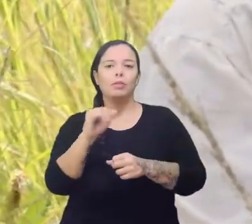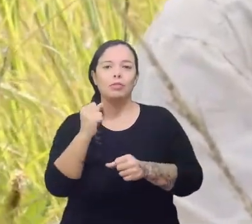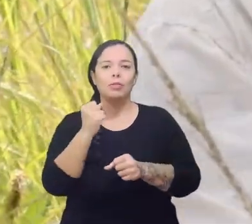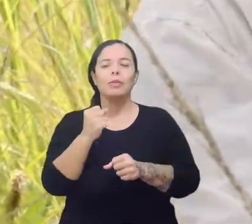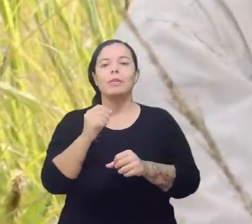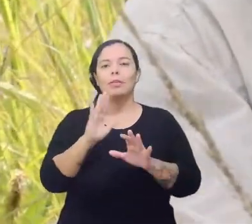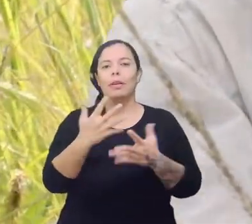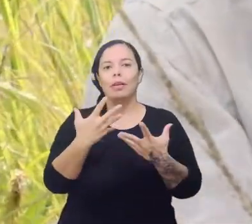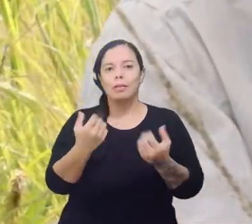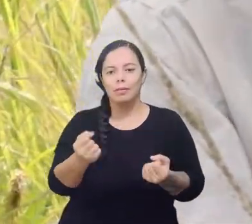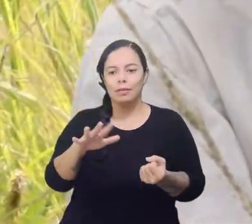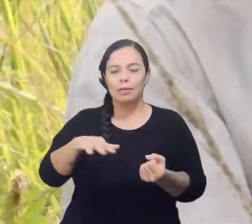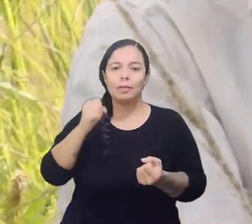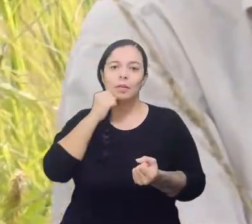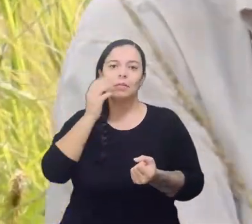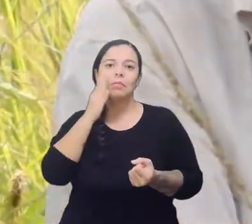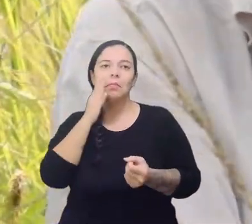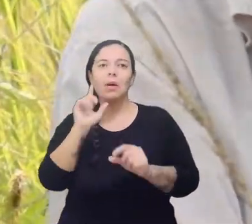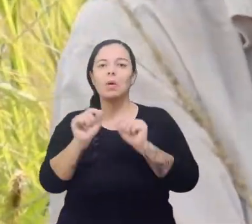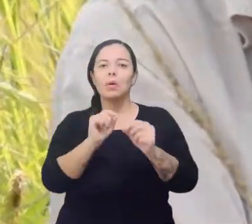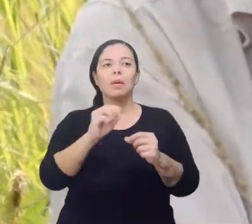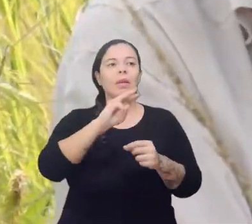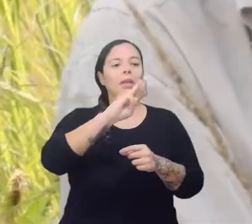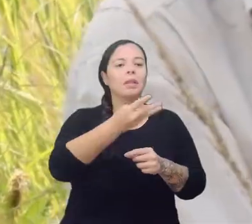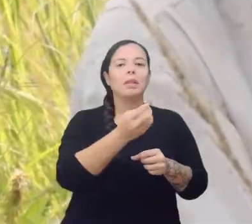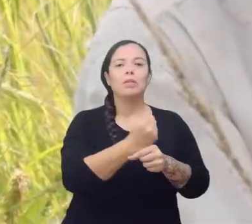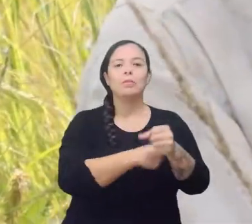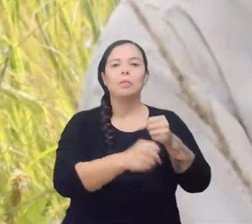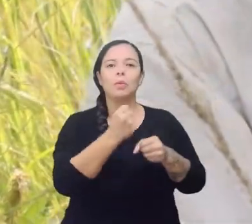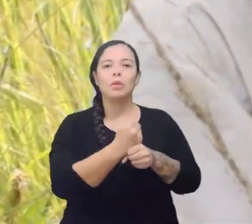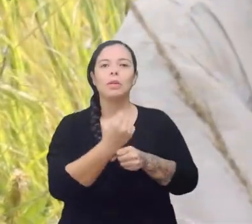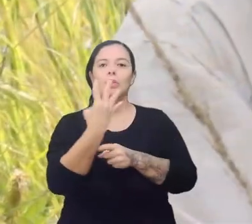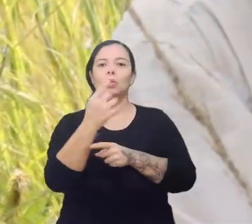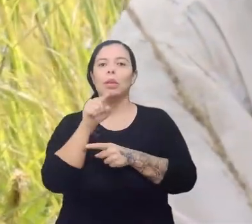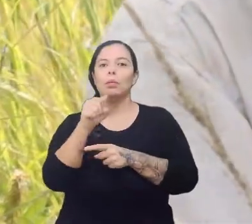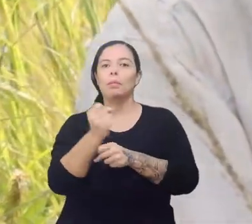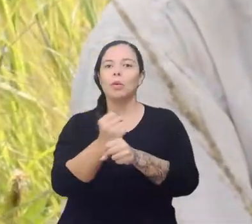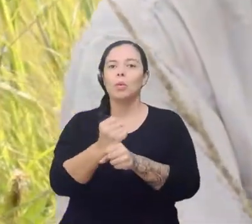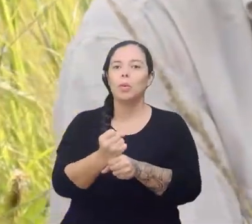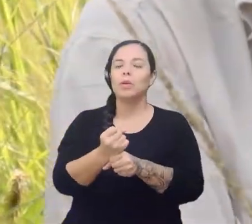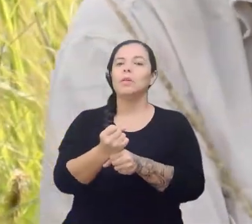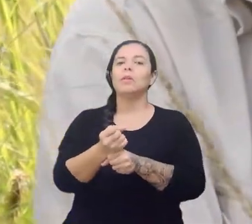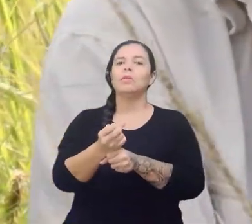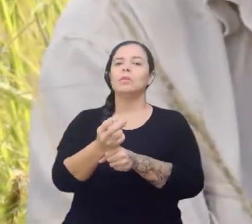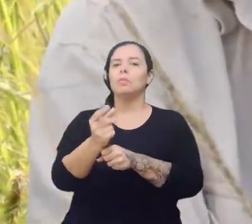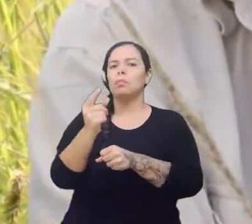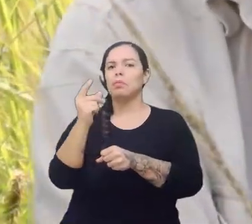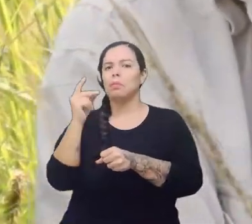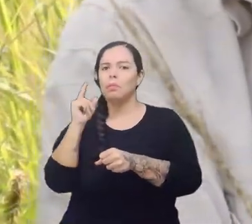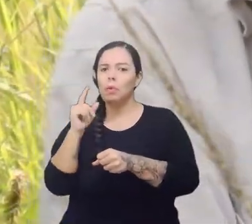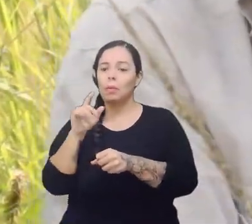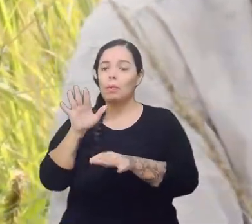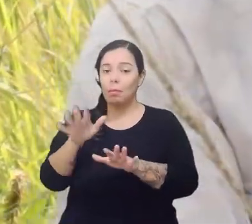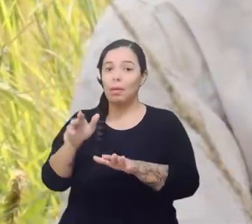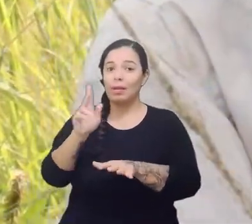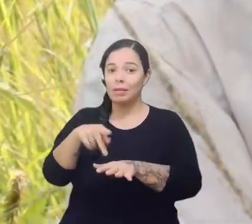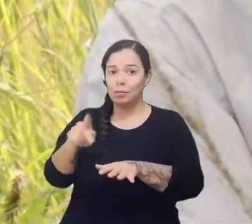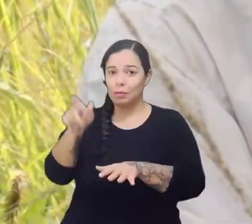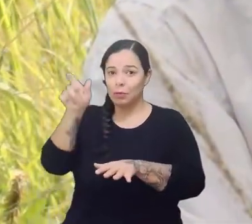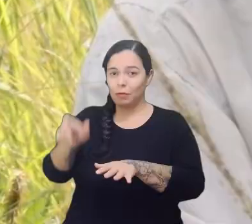anos, 4.000 anos antes do presente, e ela conseguiu essa data, né? E